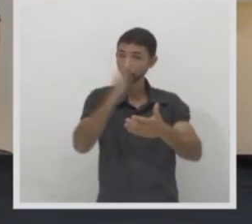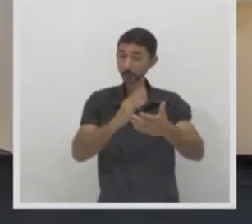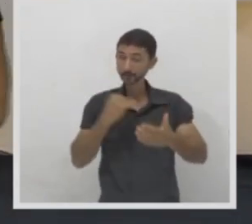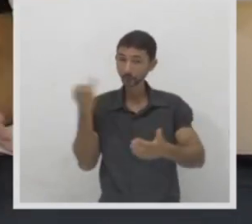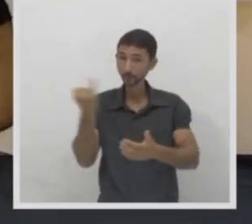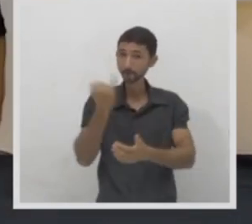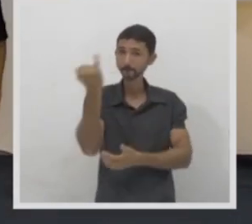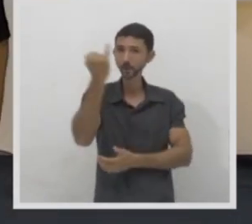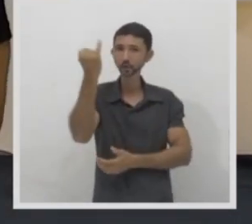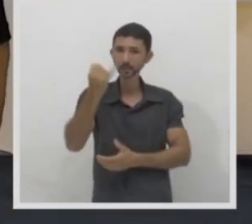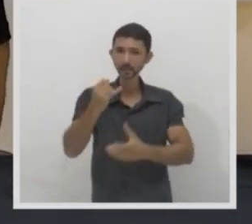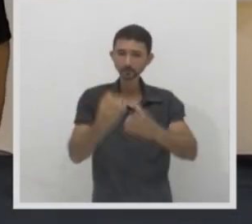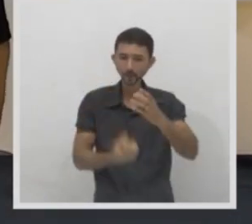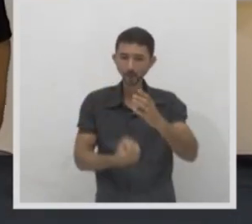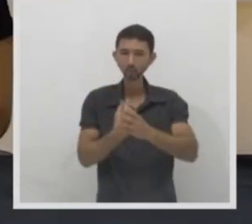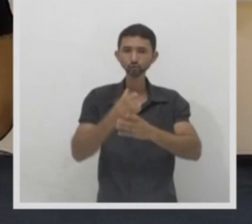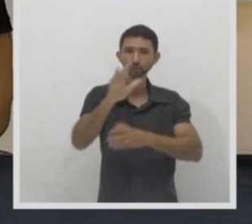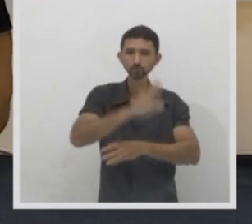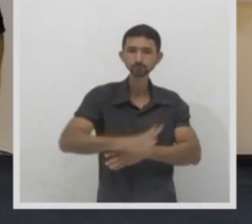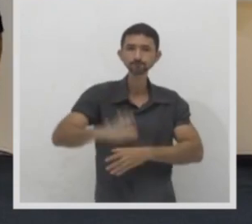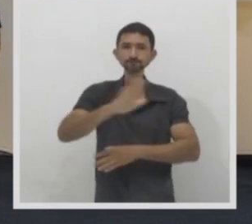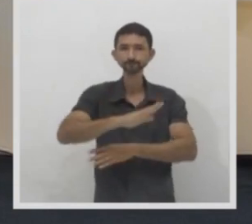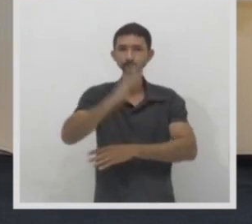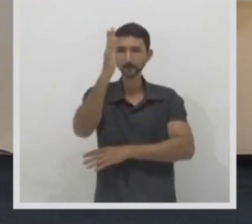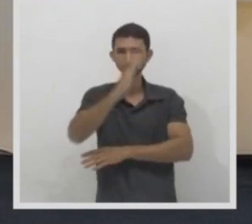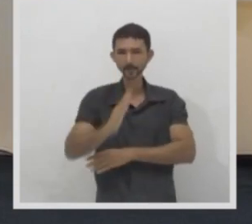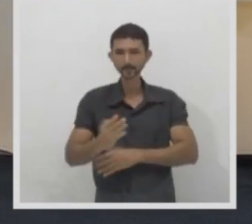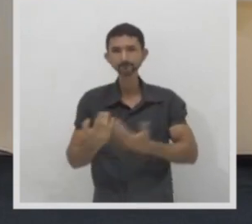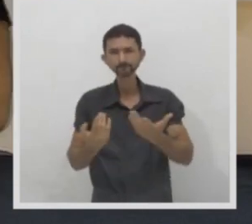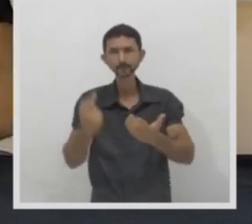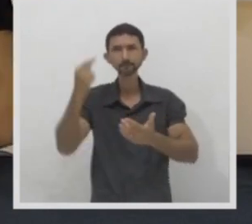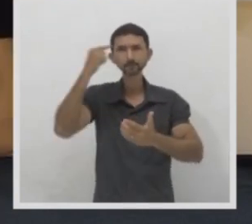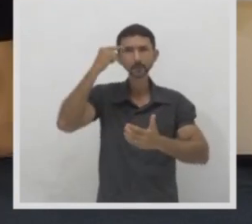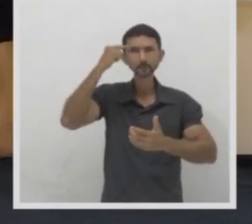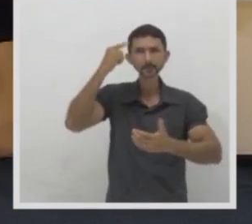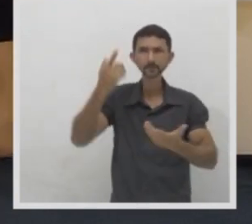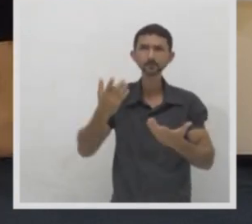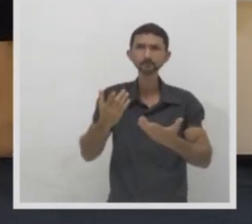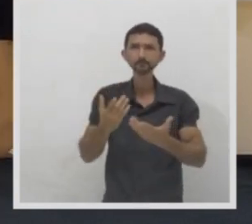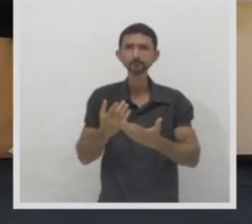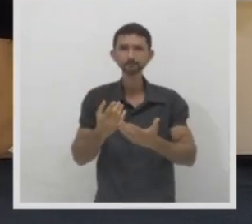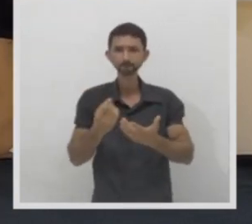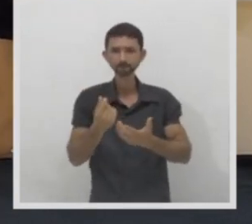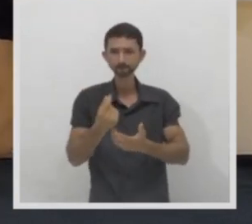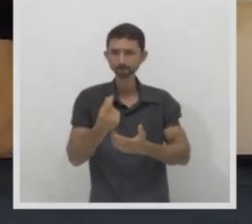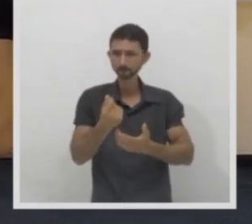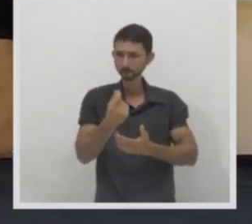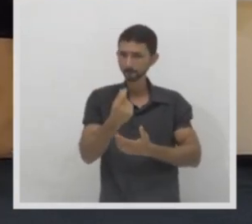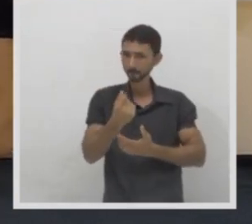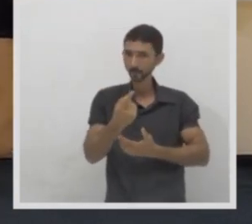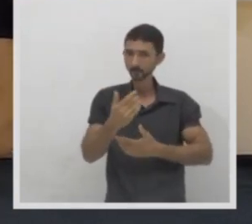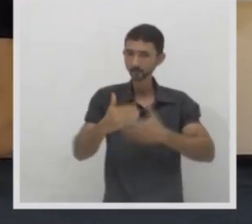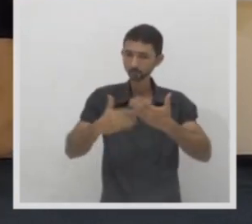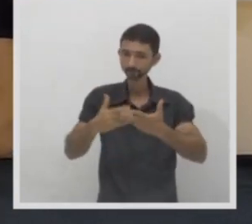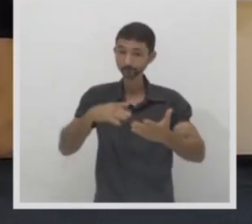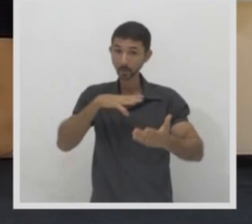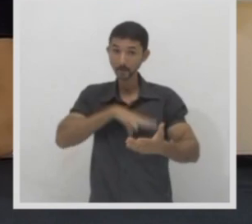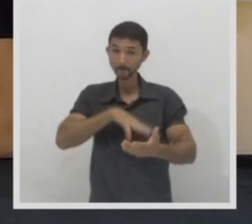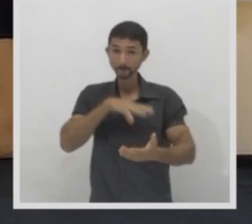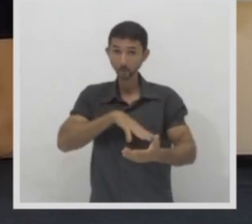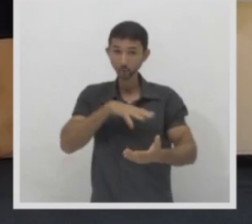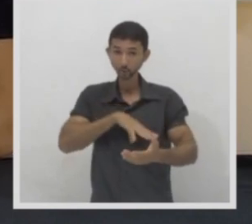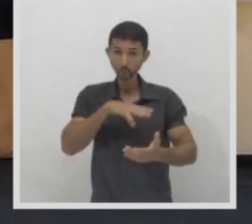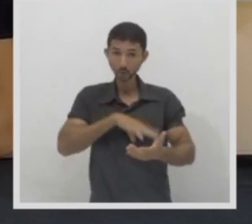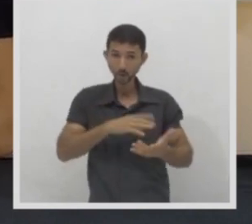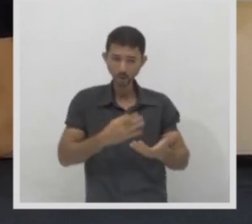né, para a formação do território brasileiro. Vamos pensar do ponto de vista econômico. Apesar de Portugal ter a